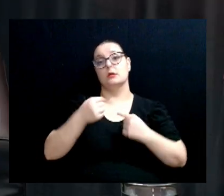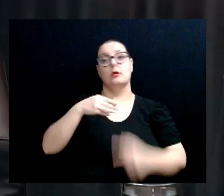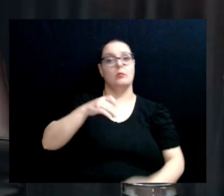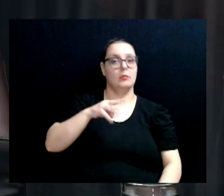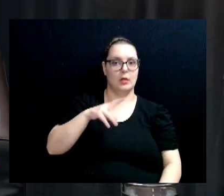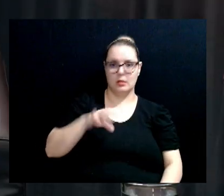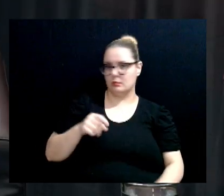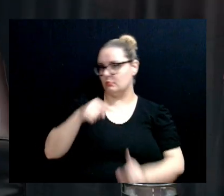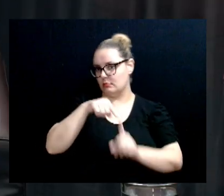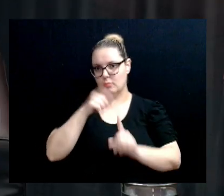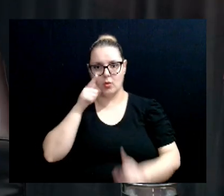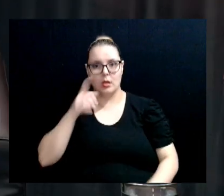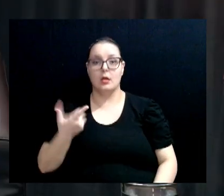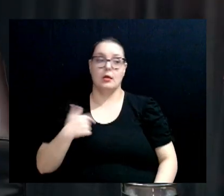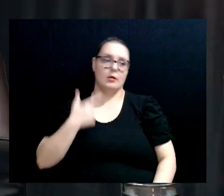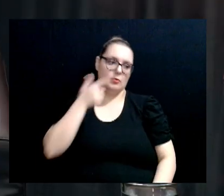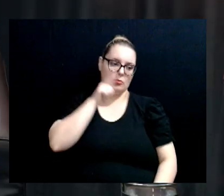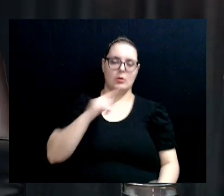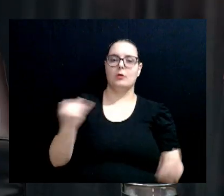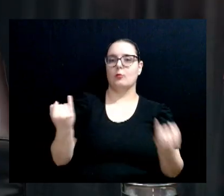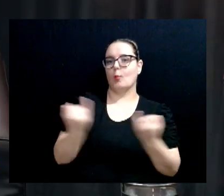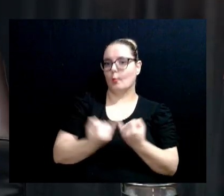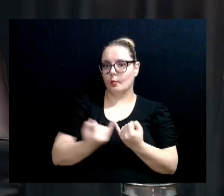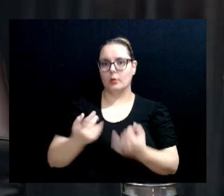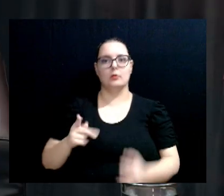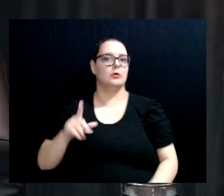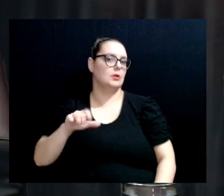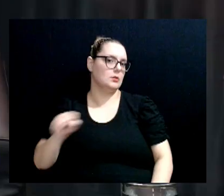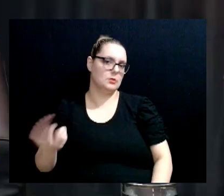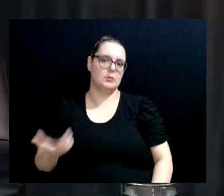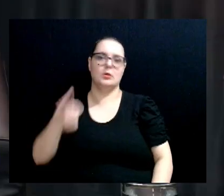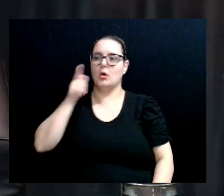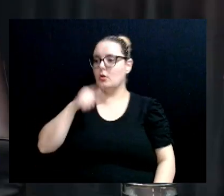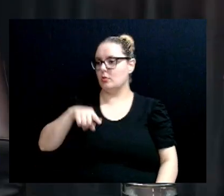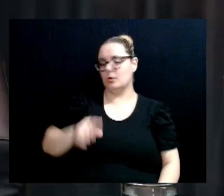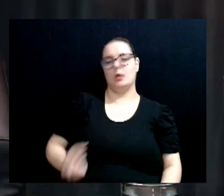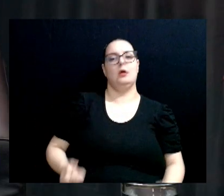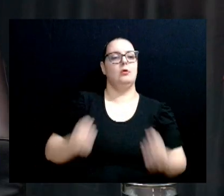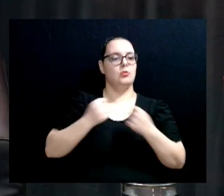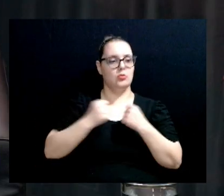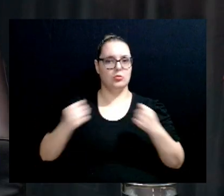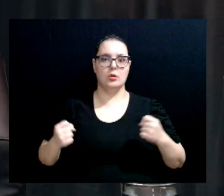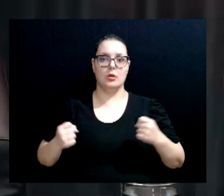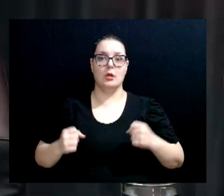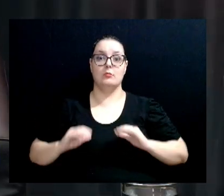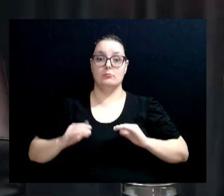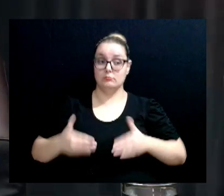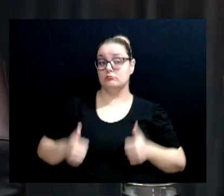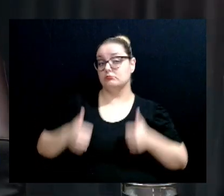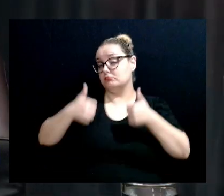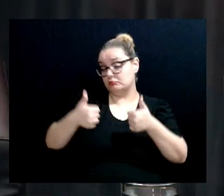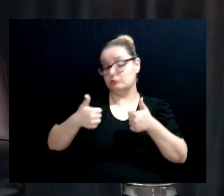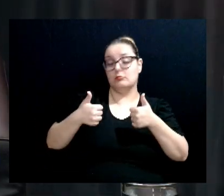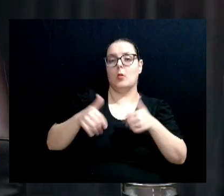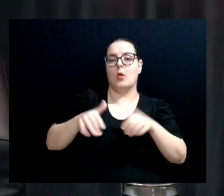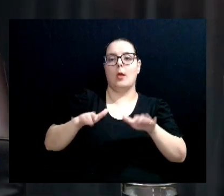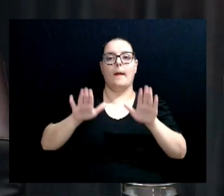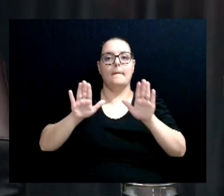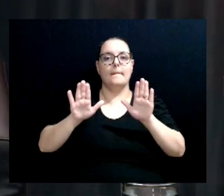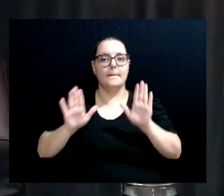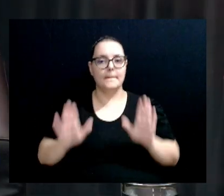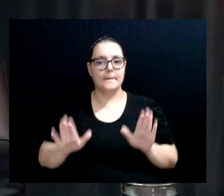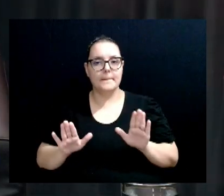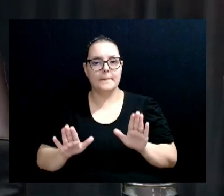consegui emagrecer tantos quilos, consegui ir para academia, ganhei tanto de massa, ok? Mas, de repente, ainda esse sofrimento,